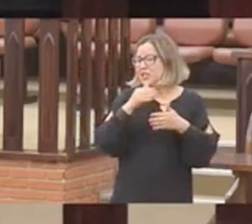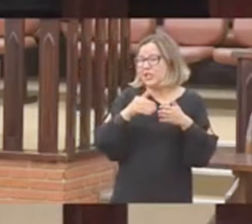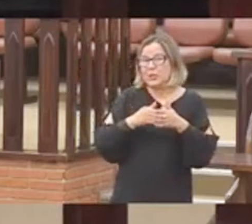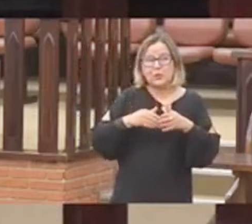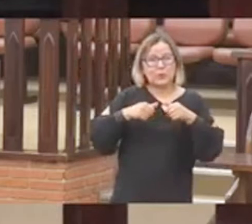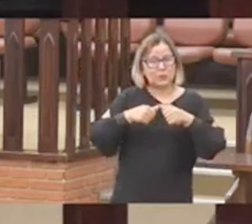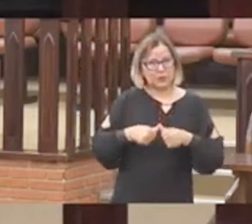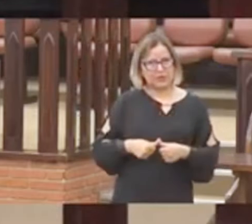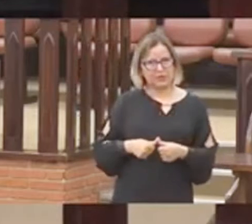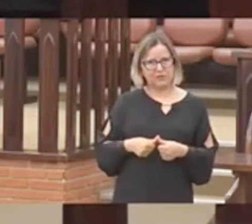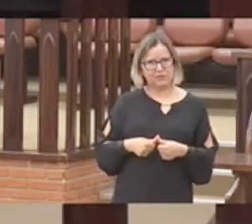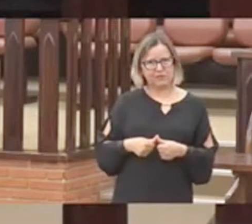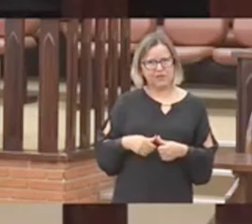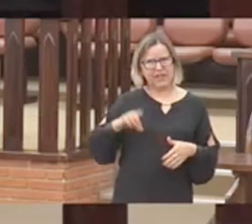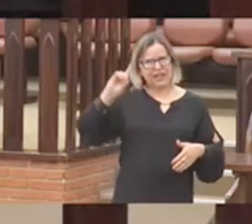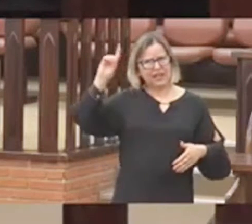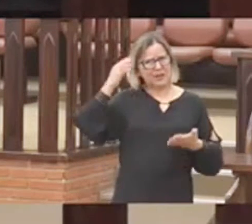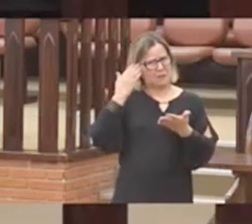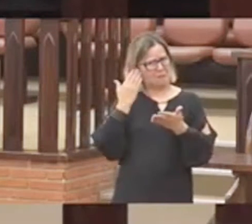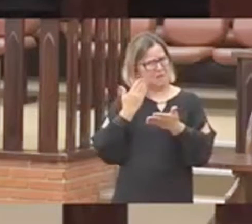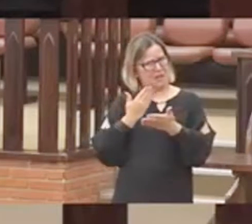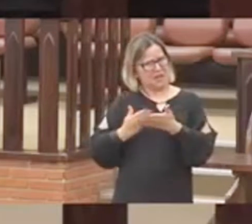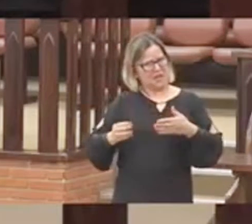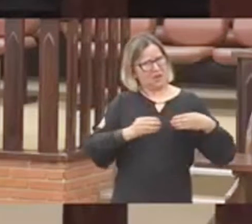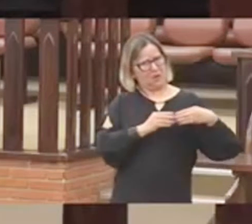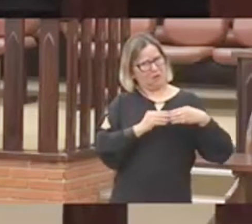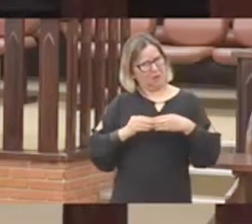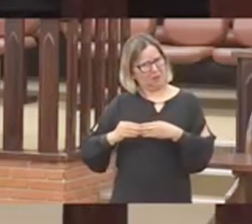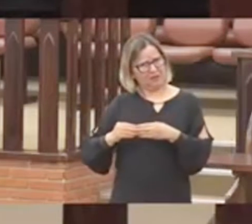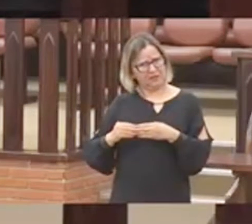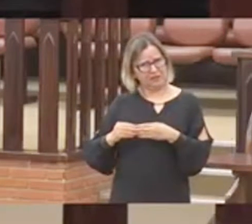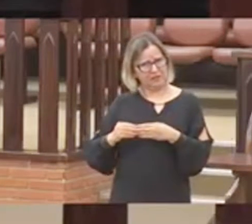Será que Ele perdeu o controle da situação?